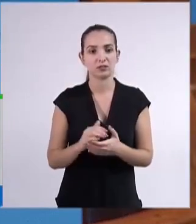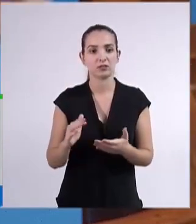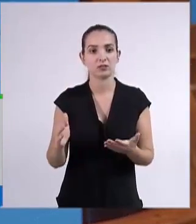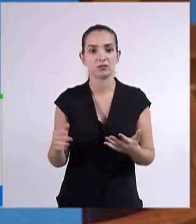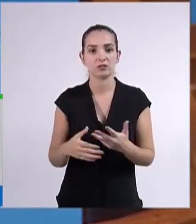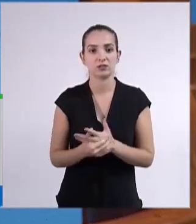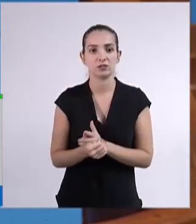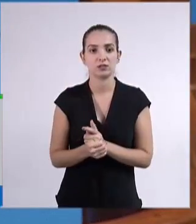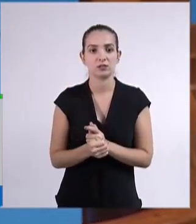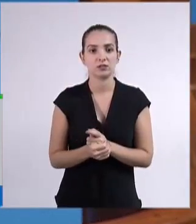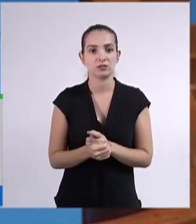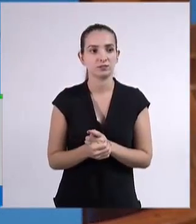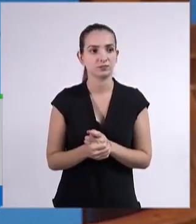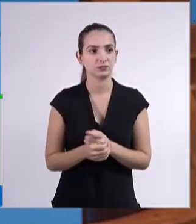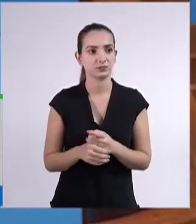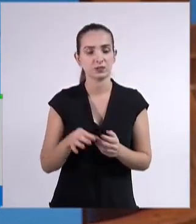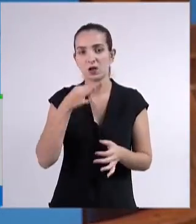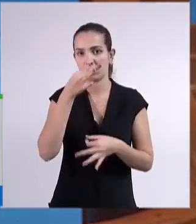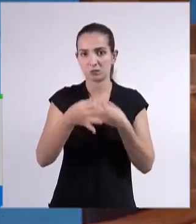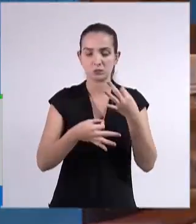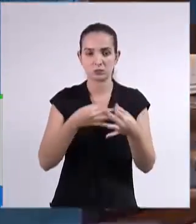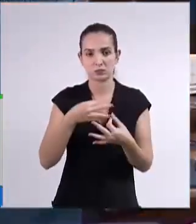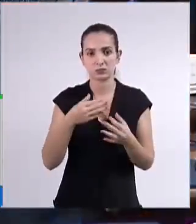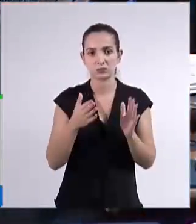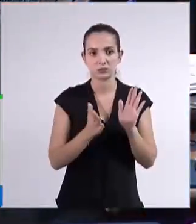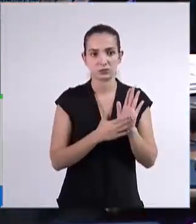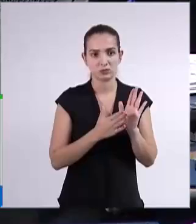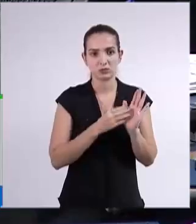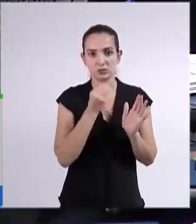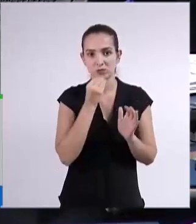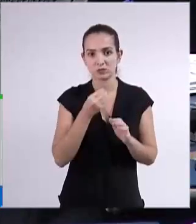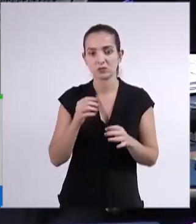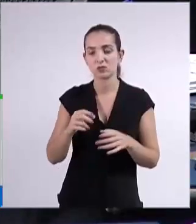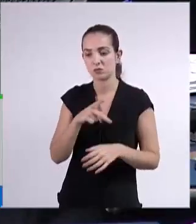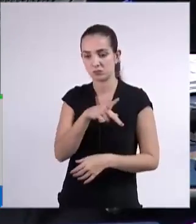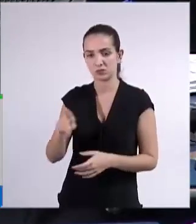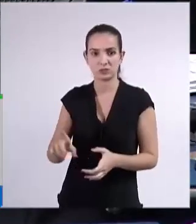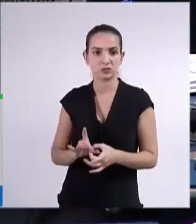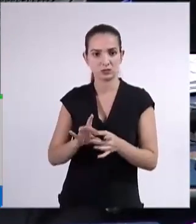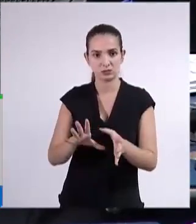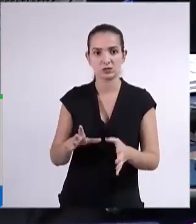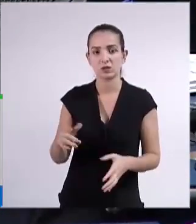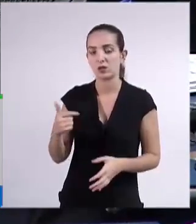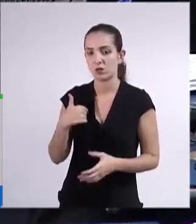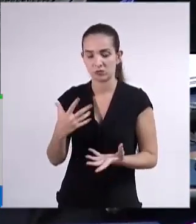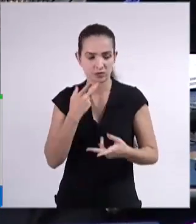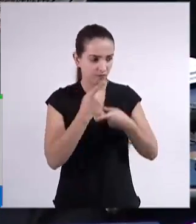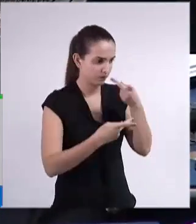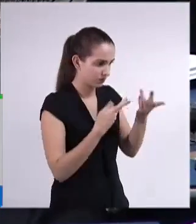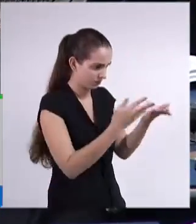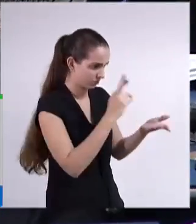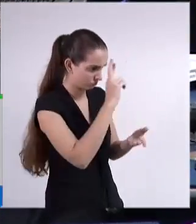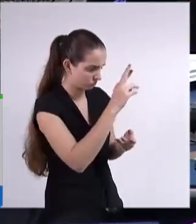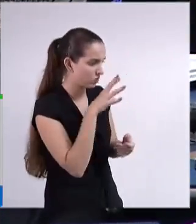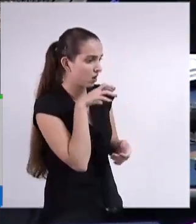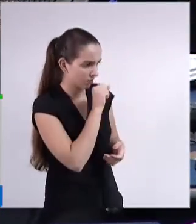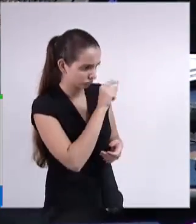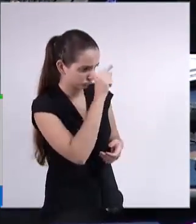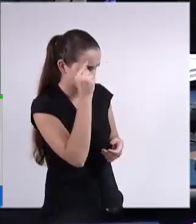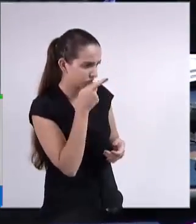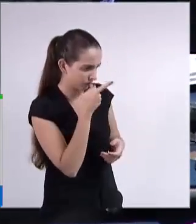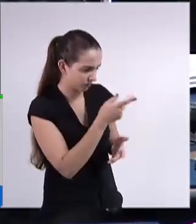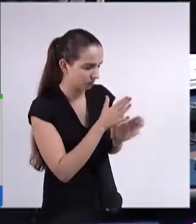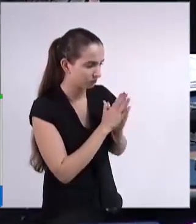possibilidade. Uma parte, deputado, com a autorização do presidente, a partir da Vossa Excelência aqui, parabenizar por trazer esse tema,